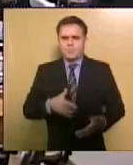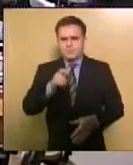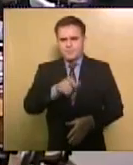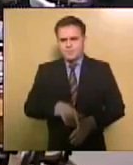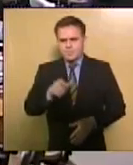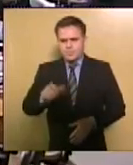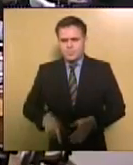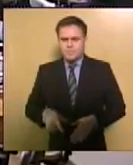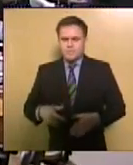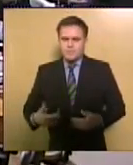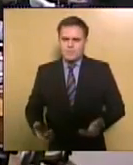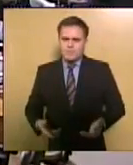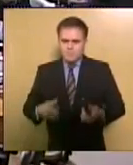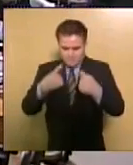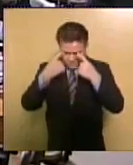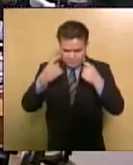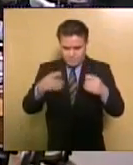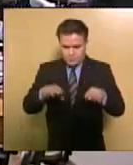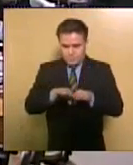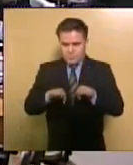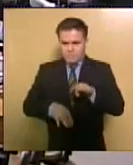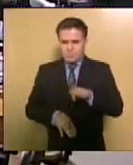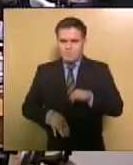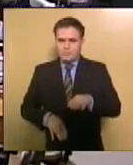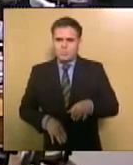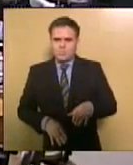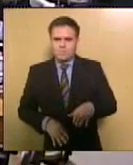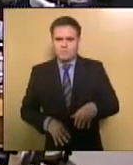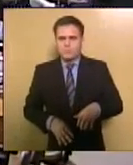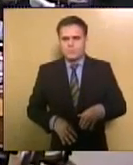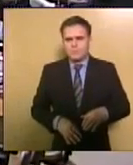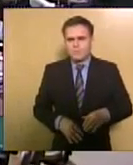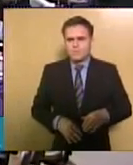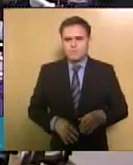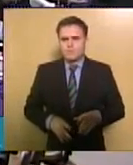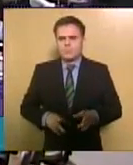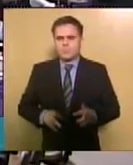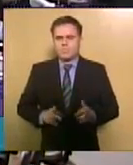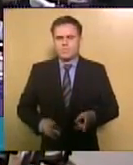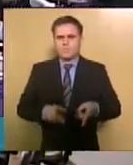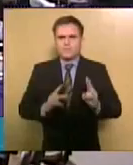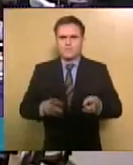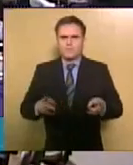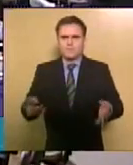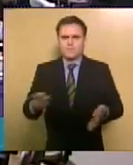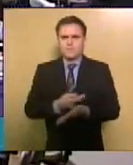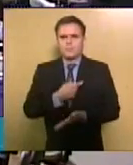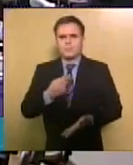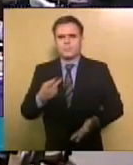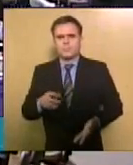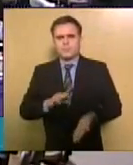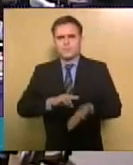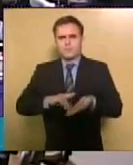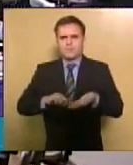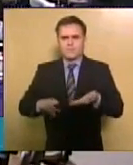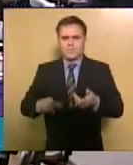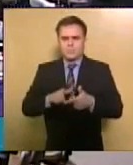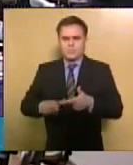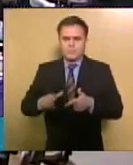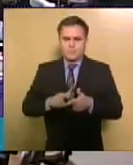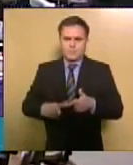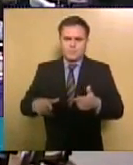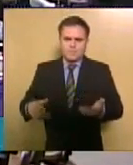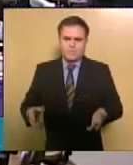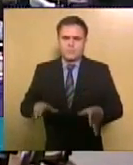vulnerabilidade juvenil à violência e desigualdade racial basicamente é um indicador sintético que traz vários componentes relacionados à